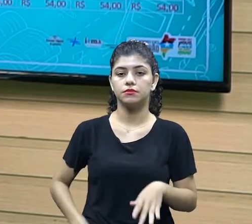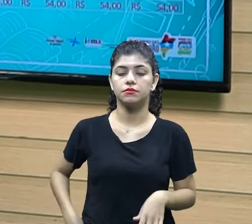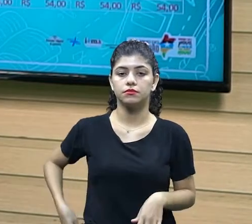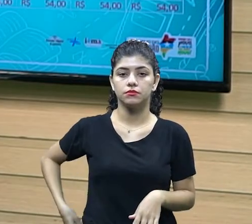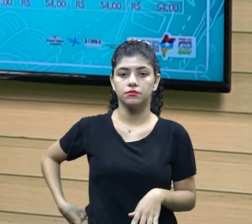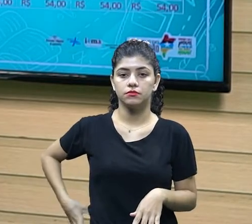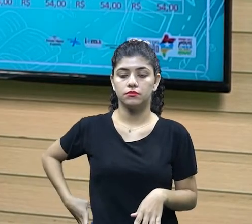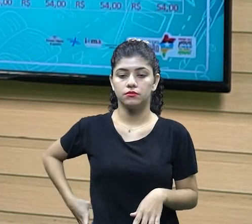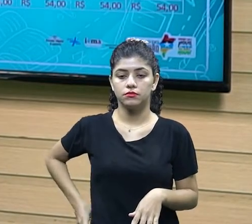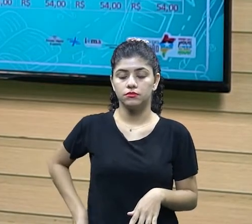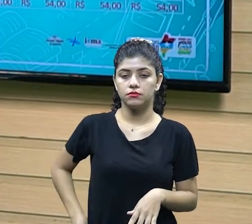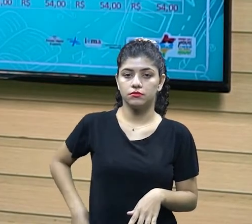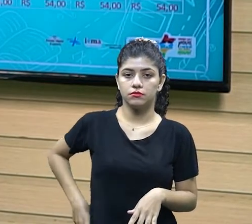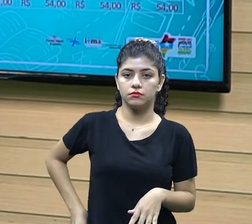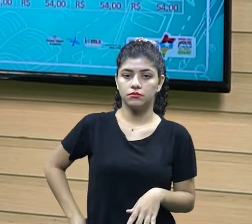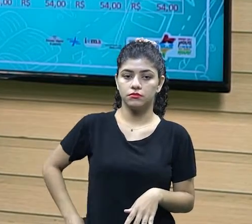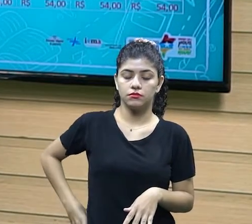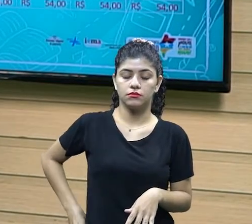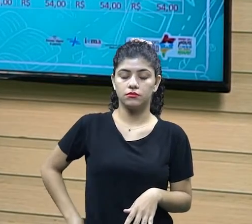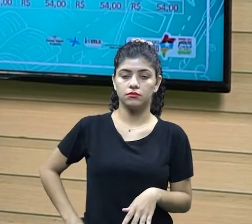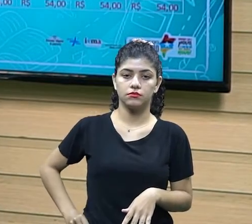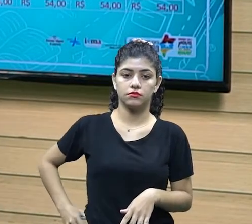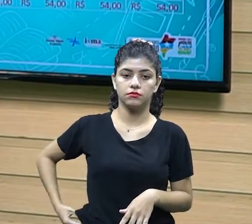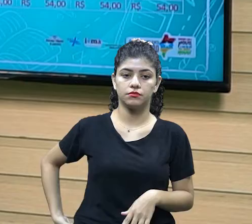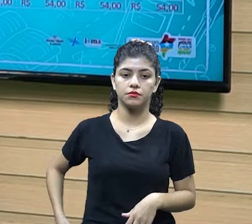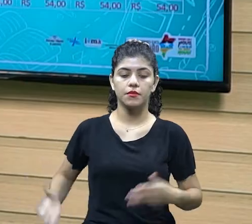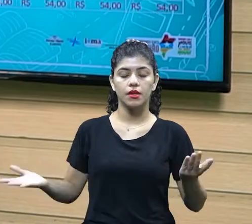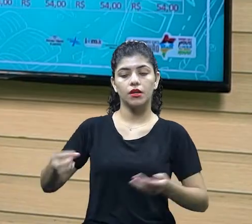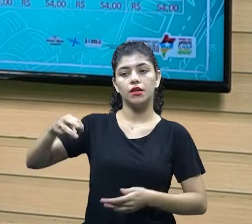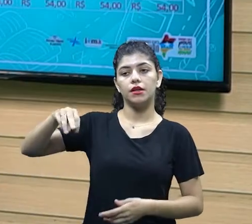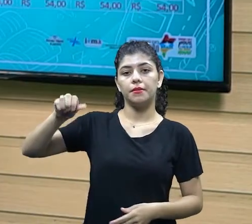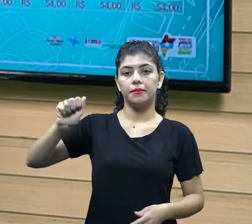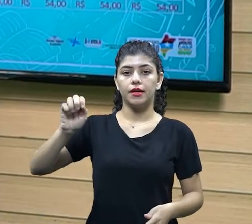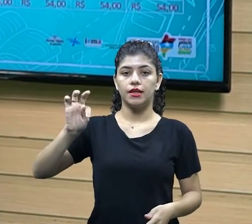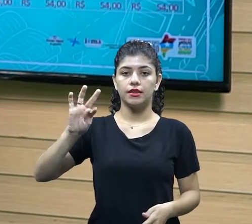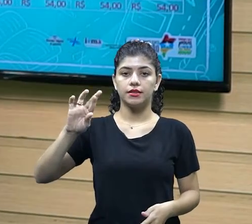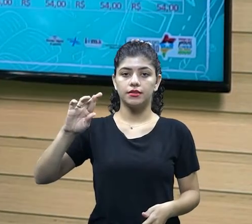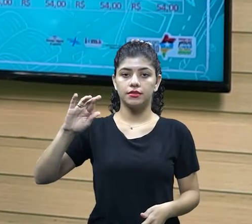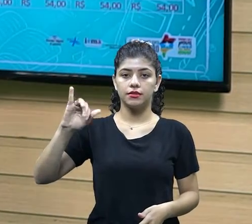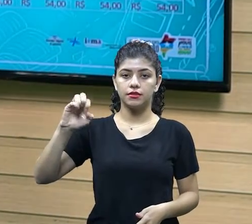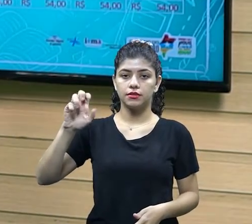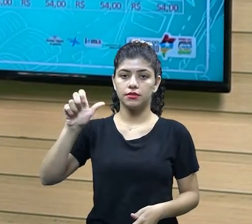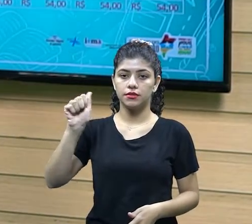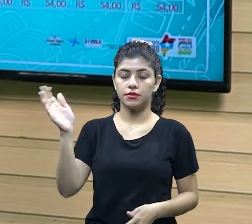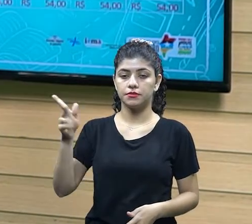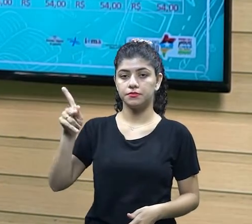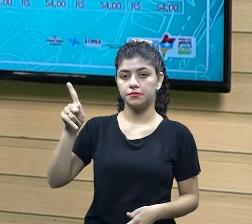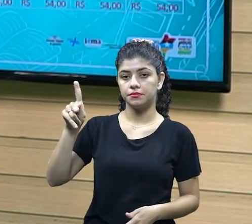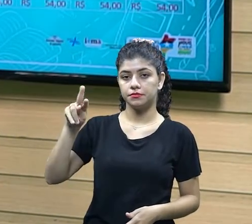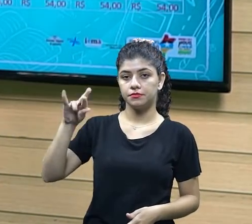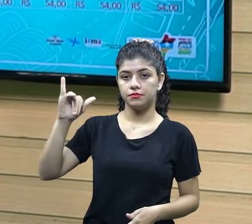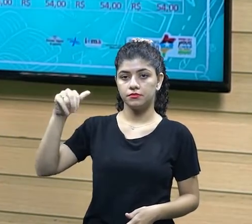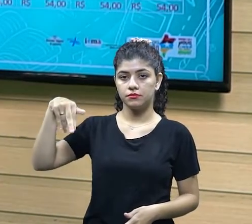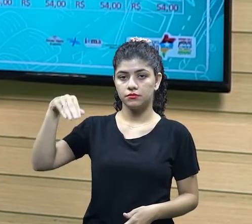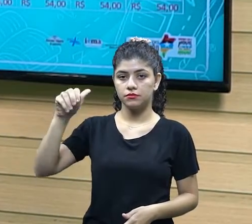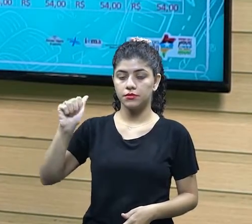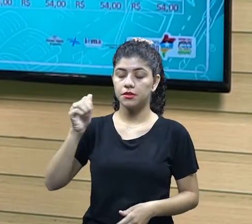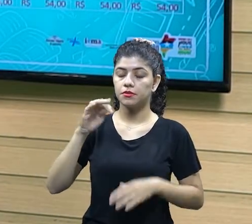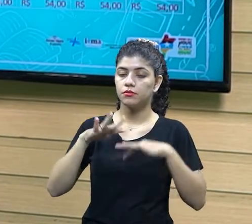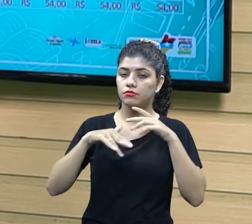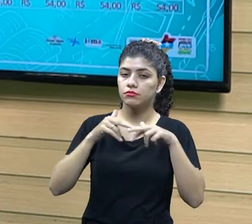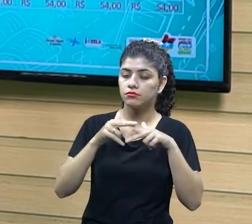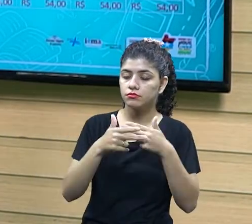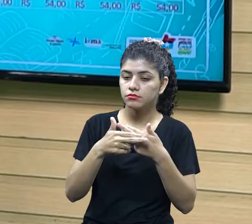menos. Perfeito? Matéria-prima. Quando eu digo matéria-prima, é todo o material que ela utilizou para a fabricação de bolos e